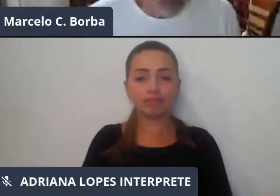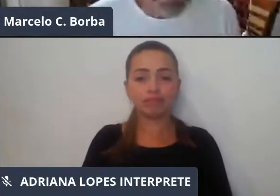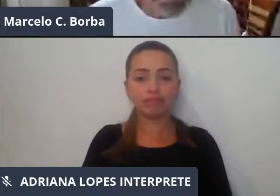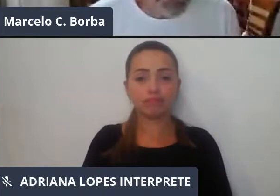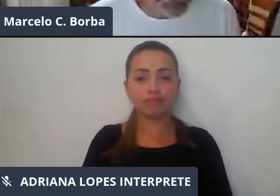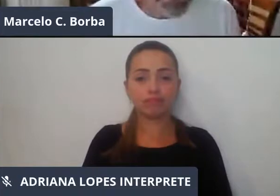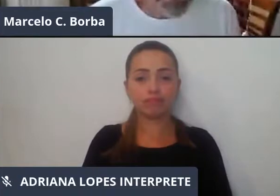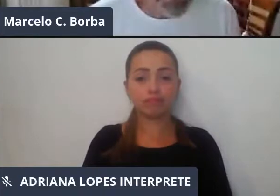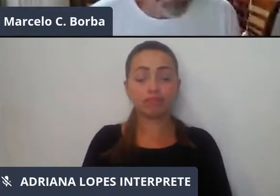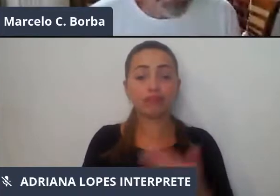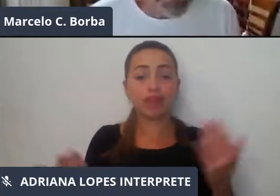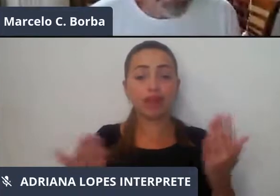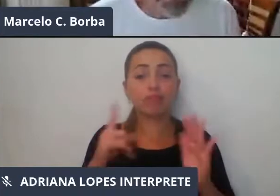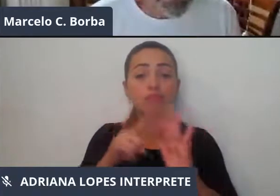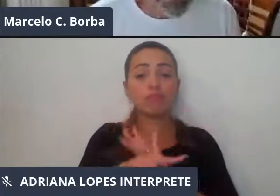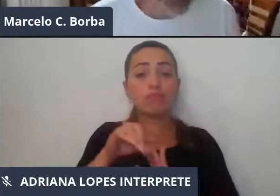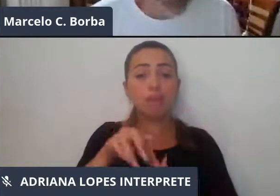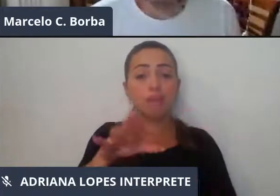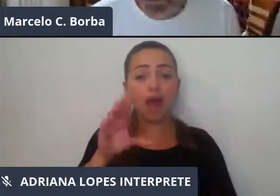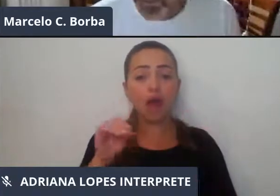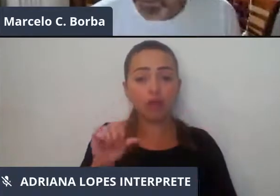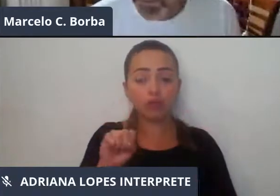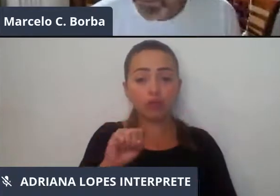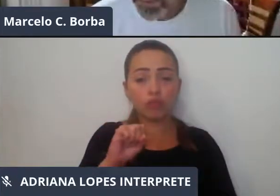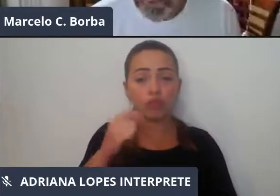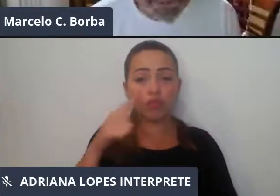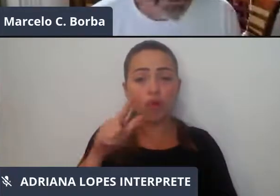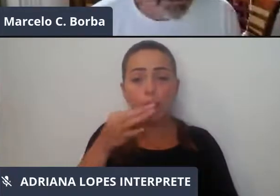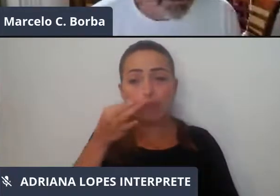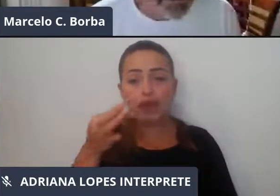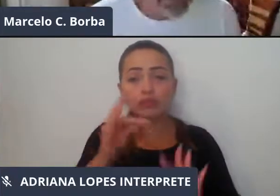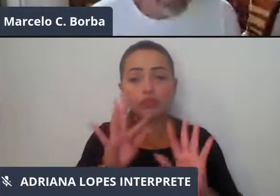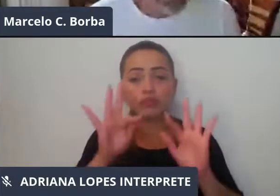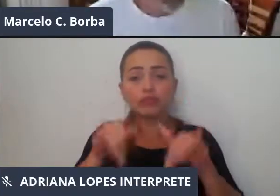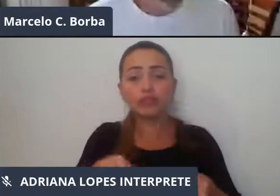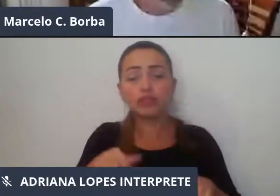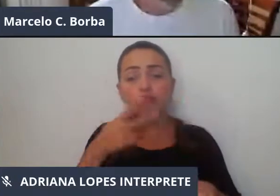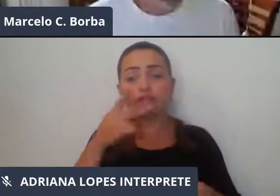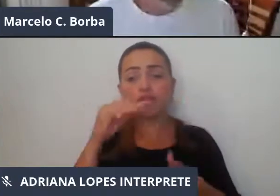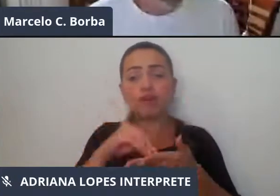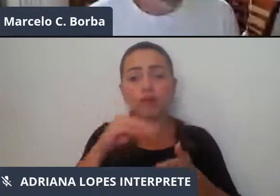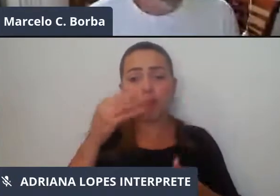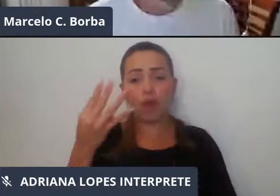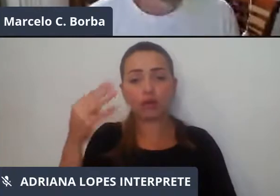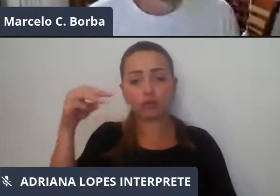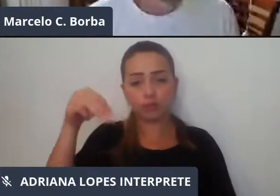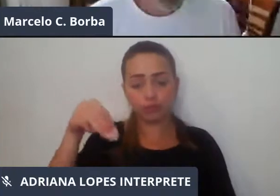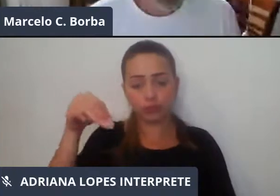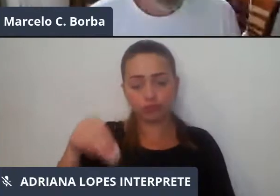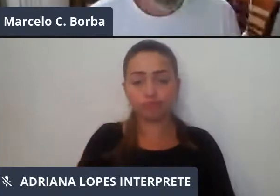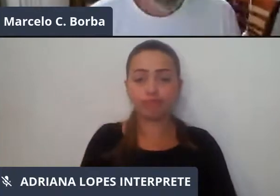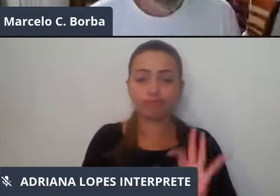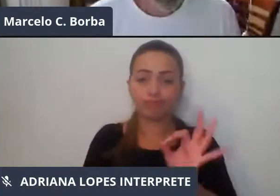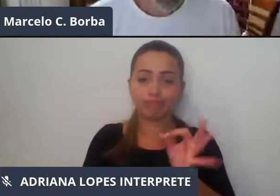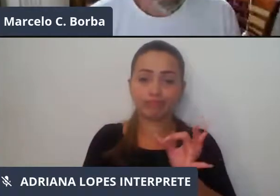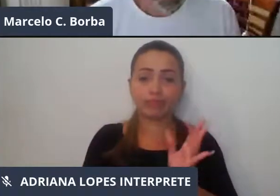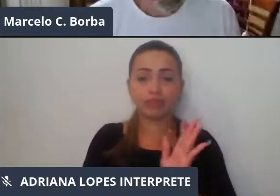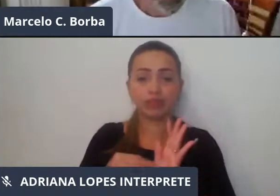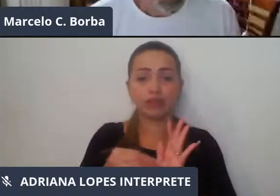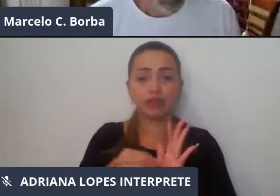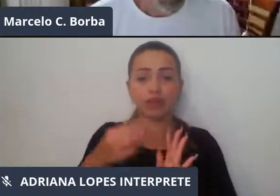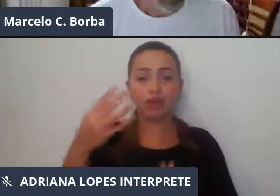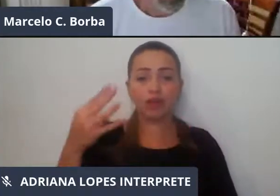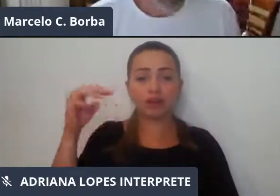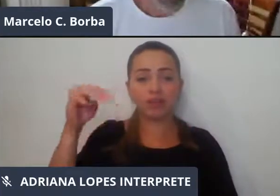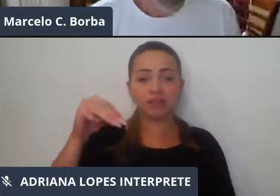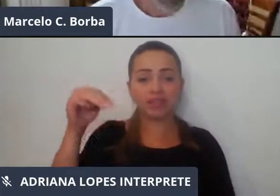Marcos, como é que nós fazemos? O Alessandro faz mais um comentário e eu termino, faltam 4 minutos. Quatro minutinhos, né? Daqui a pouquinho as letrinhas vão começar a